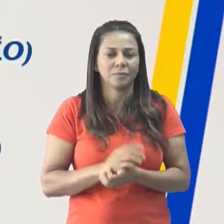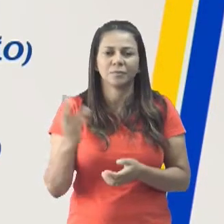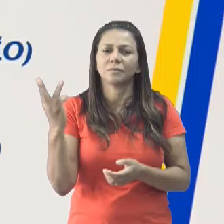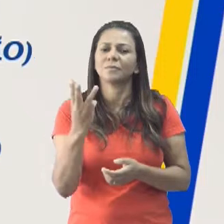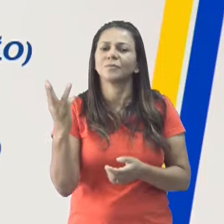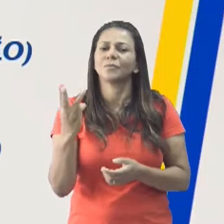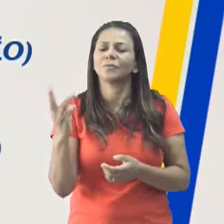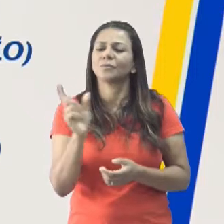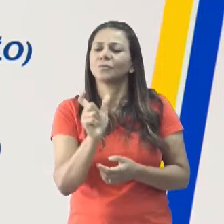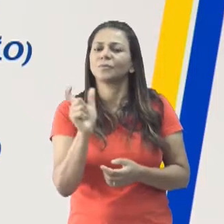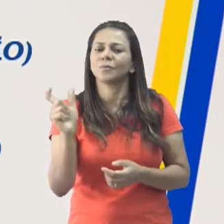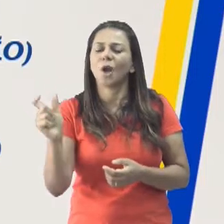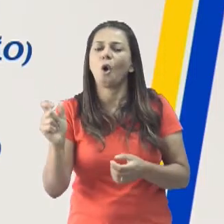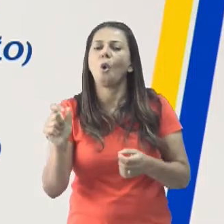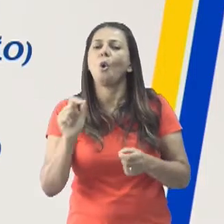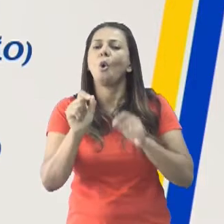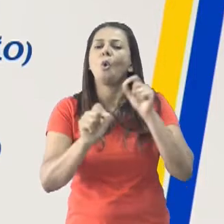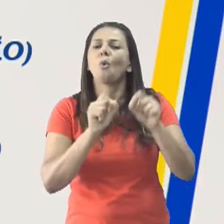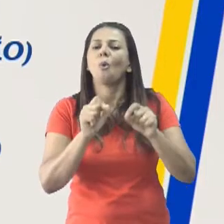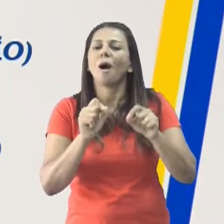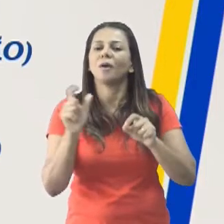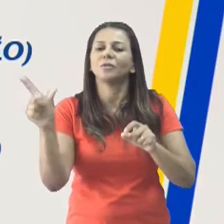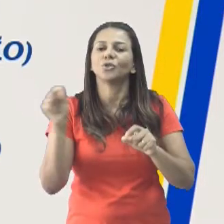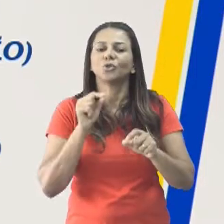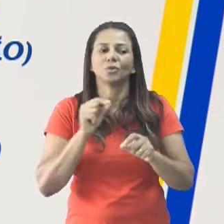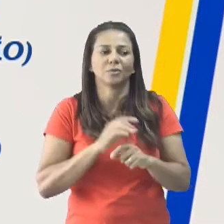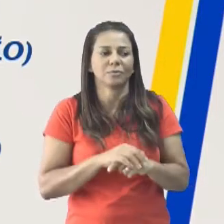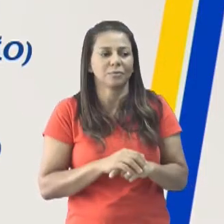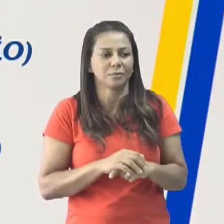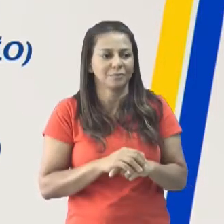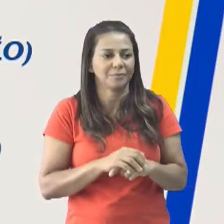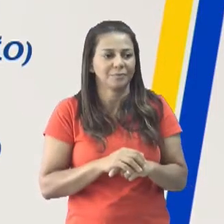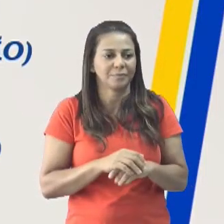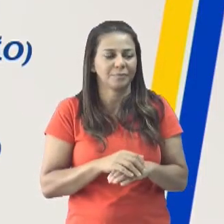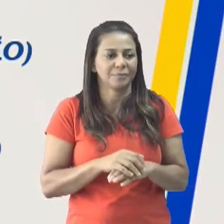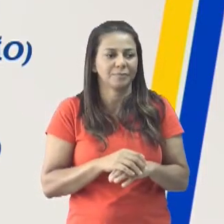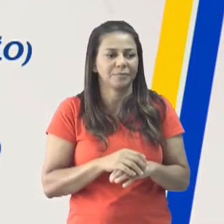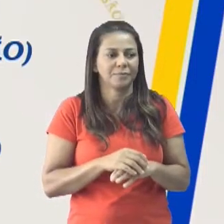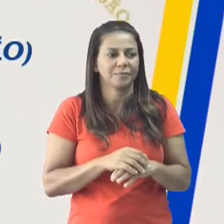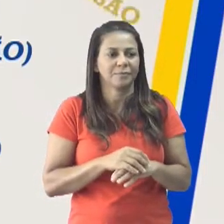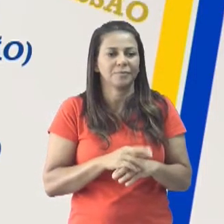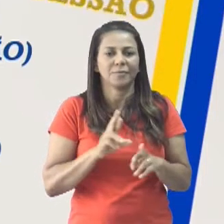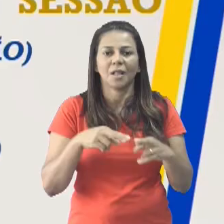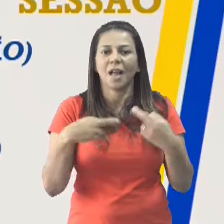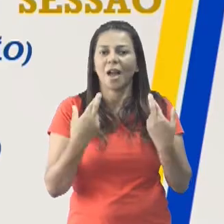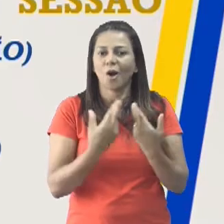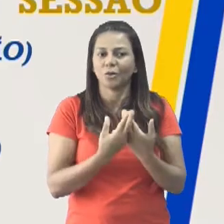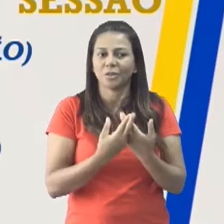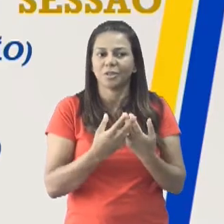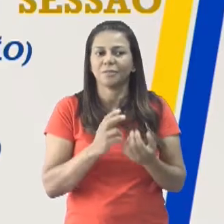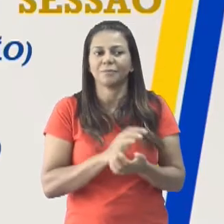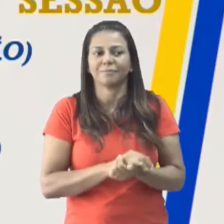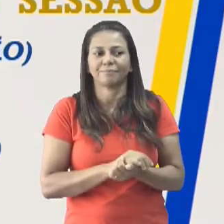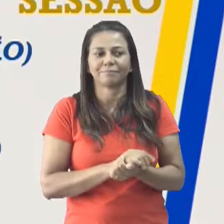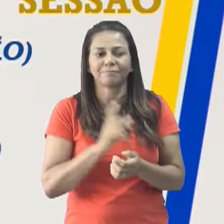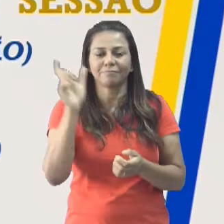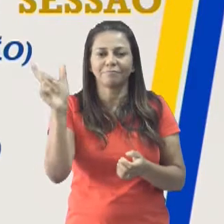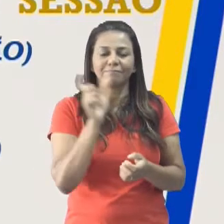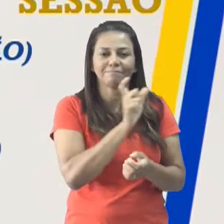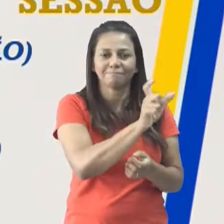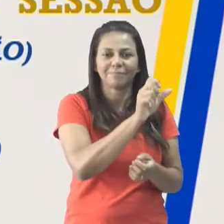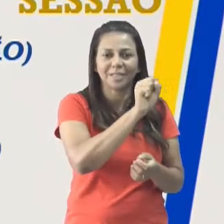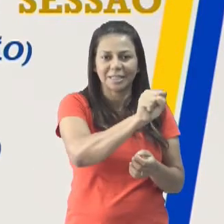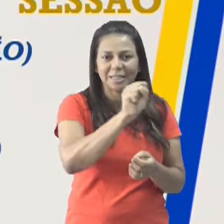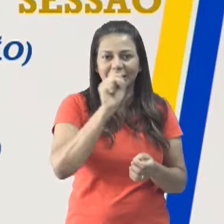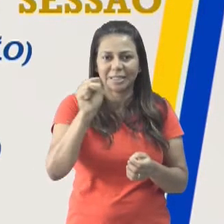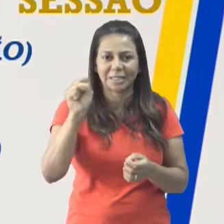sessão nenhuma com aquele povo. O que é que eu quero? Não quero nenhuma reunião com aquele povo. Sessão com S e